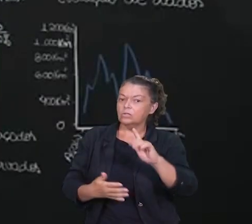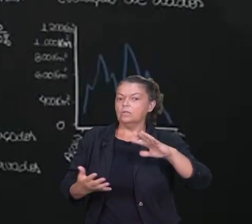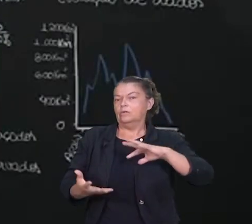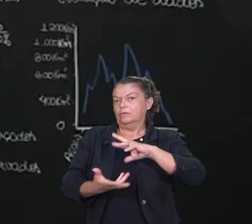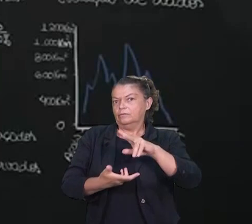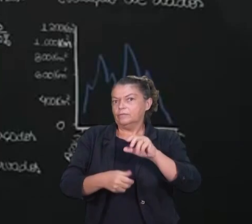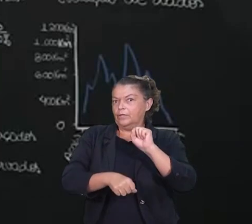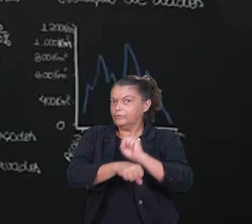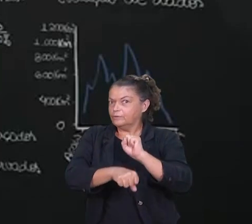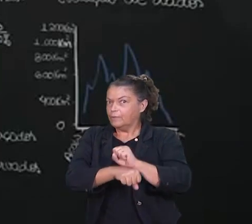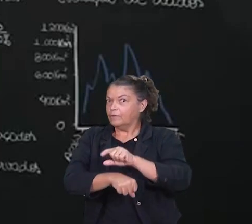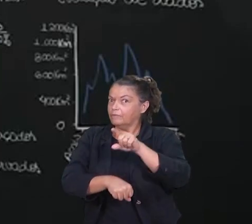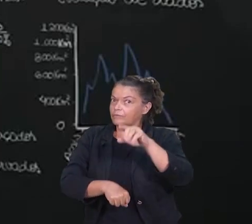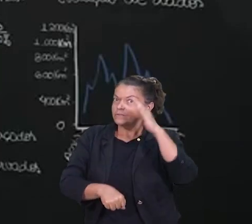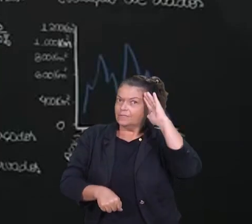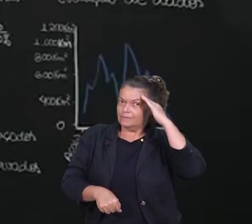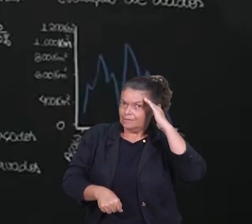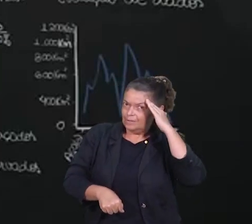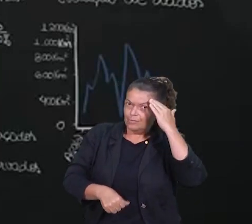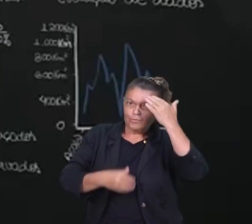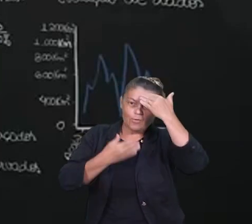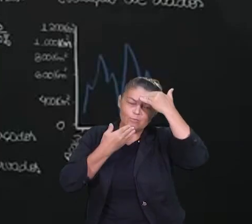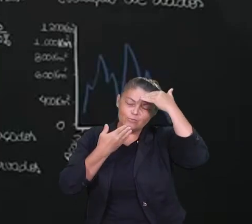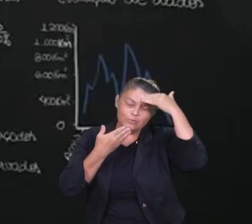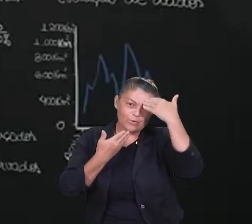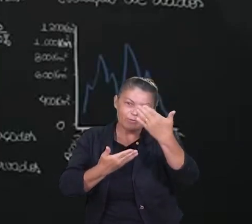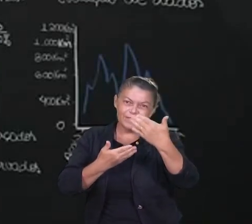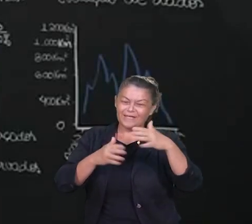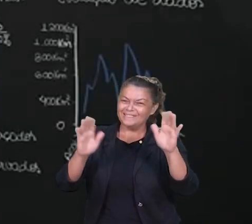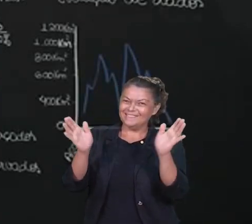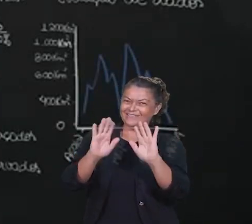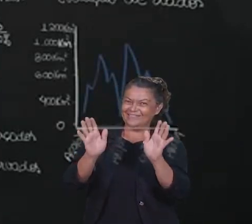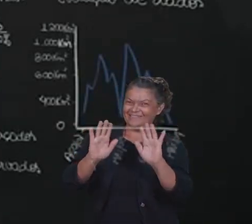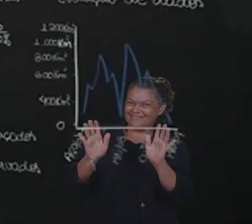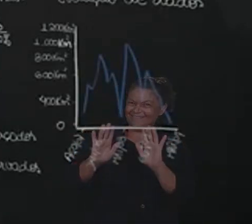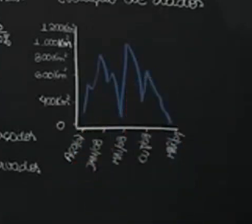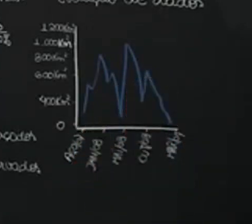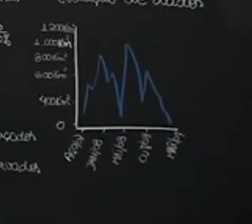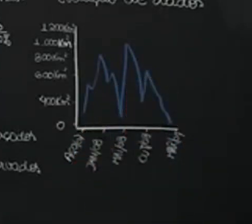entendido essa aula. Muito obrigado por ter assistido essa aula até aqui. Ó. Tchau, tchau.